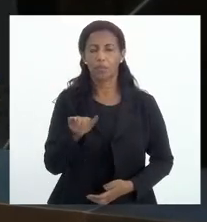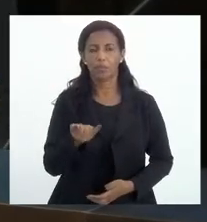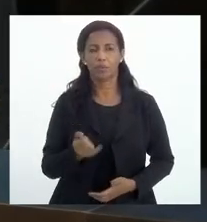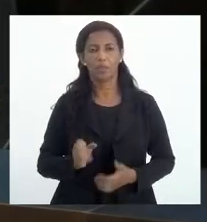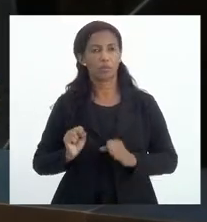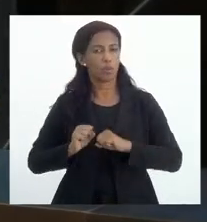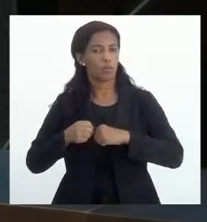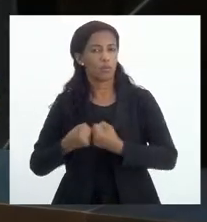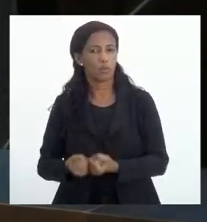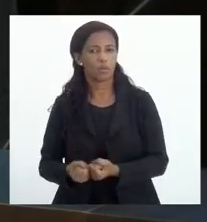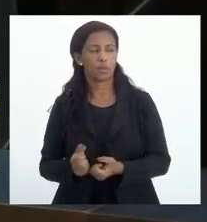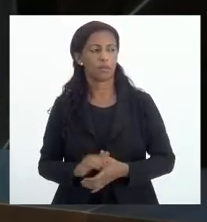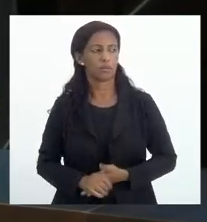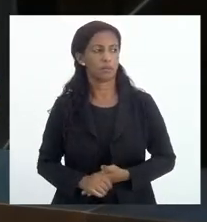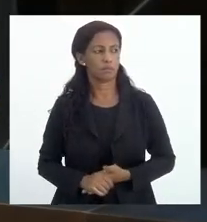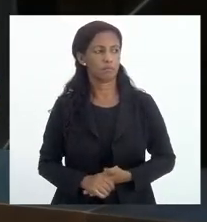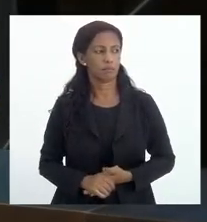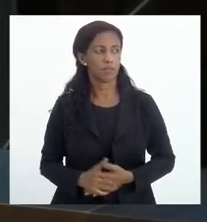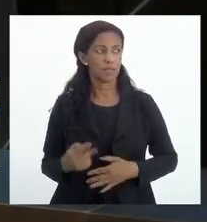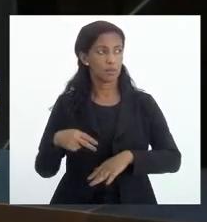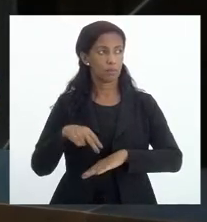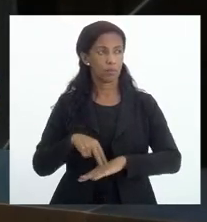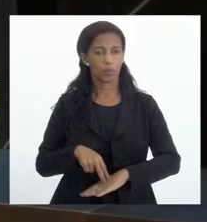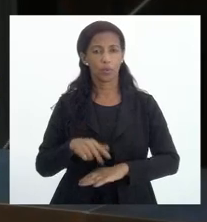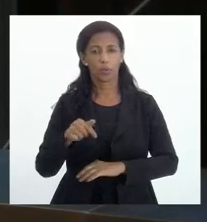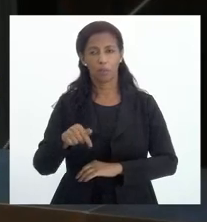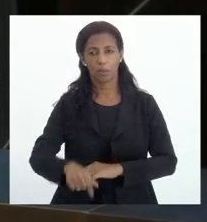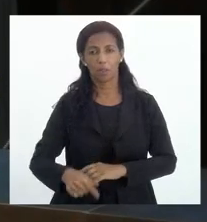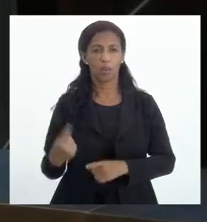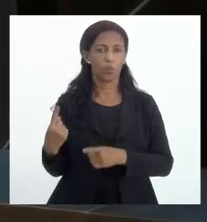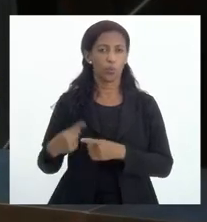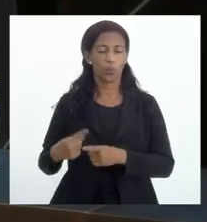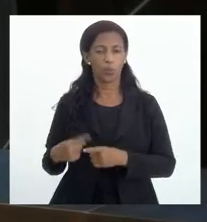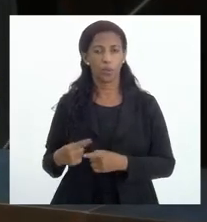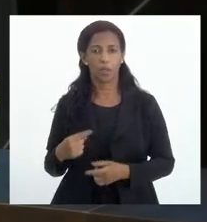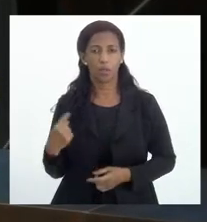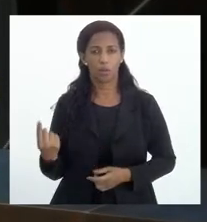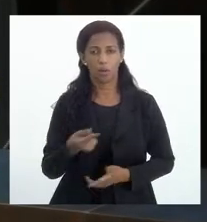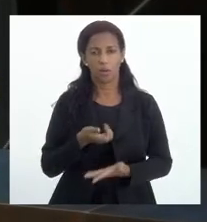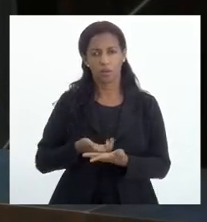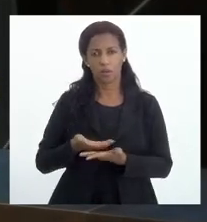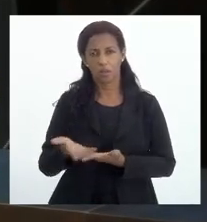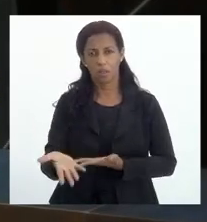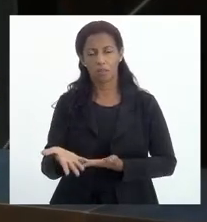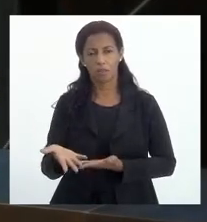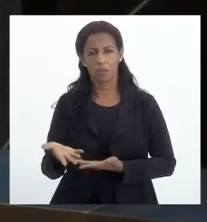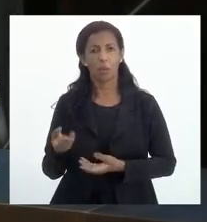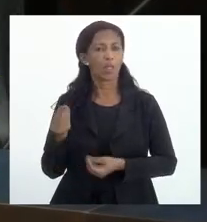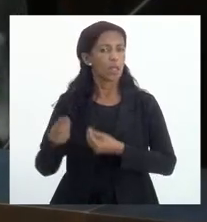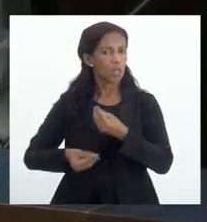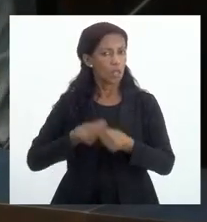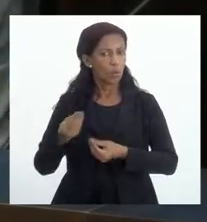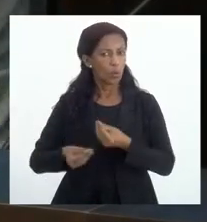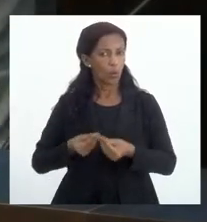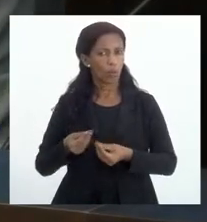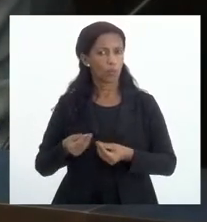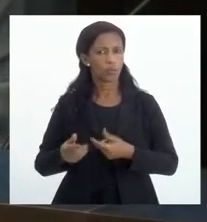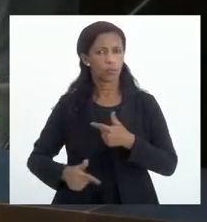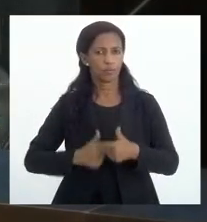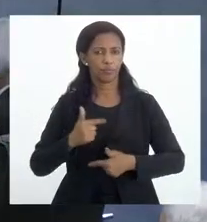só reforçar esse posicionamento aqui do porquê nós encaminhamos e como estamos fazendo isso. Muito obrigado.